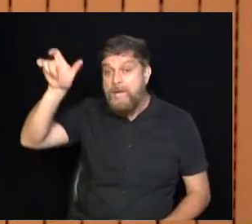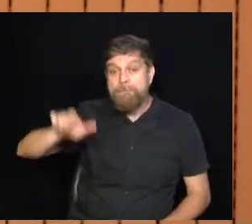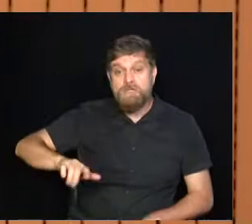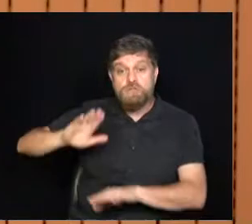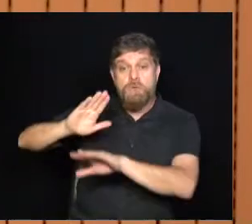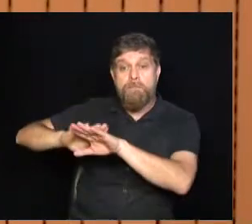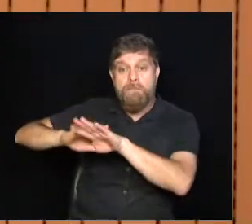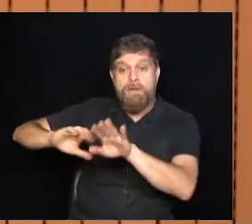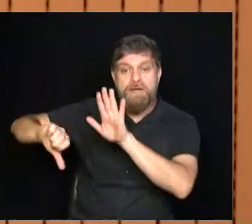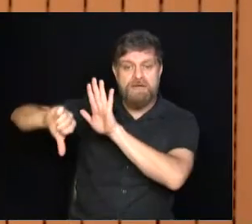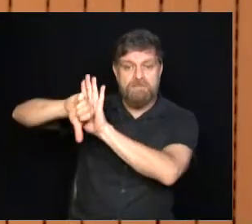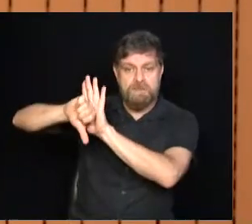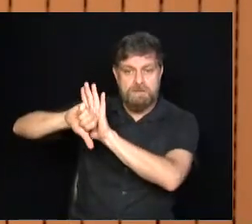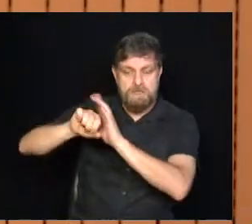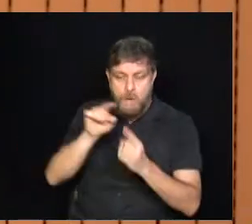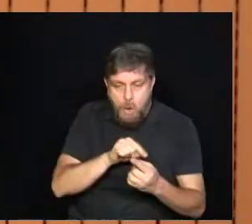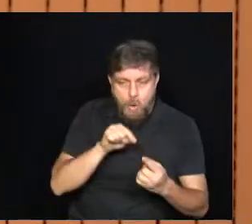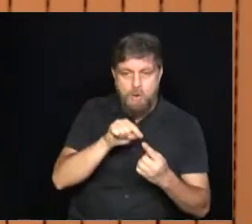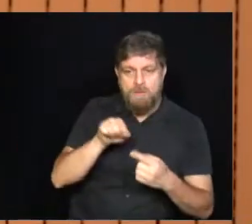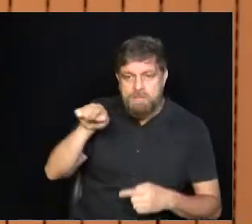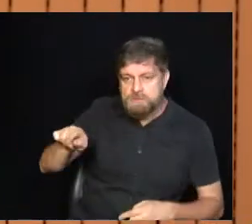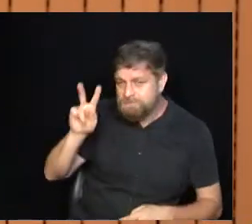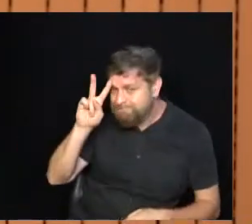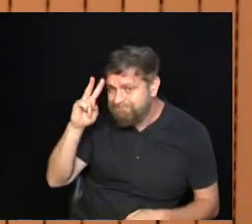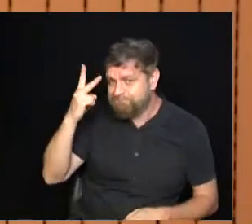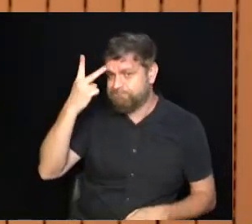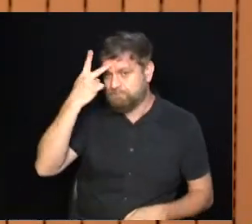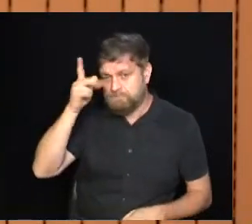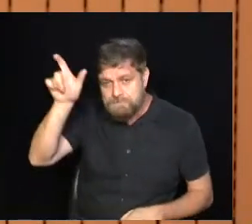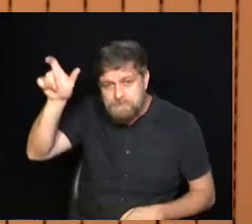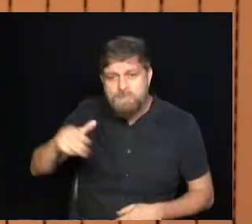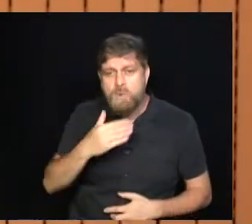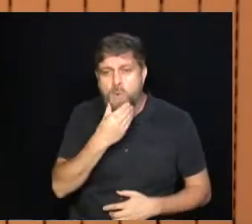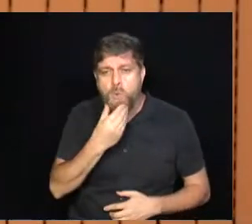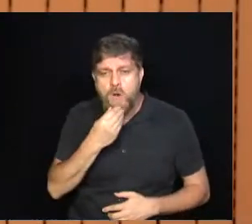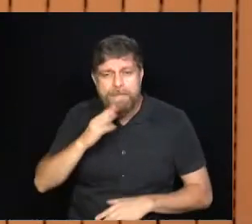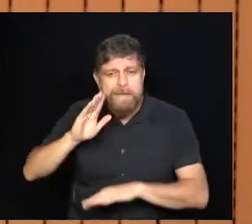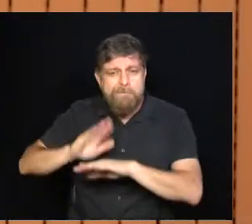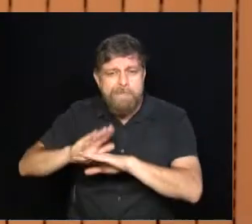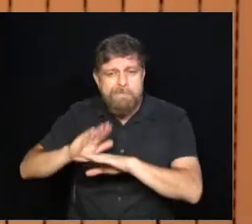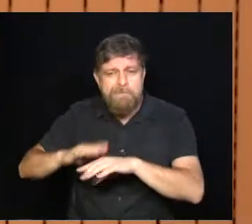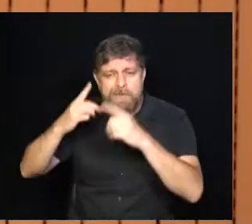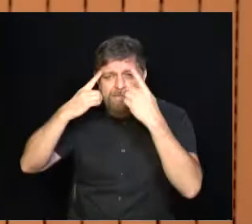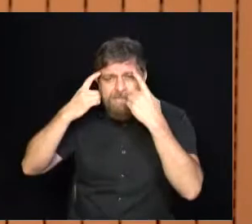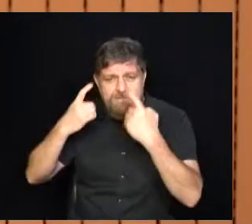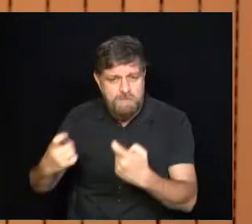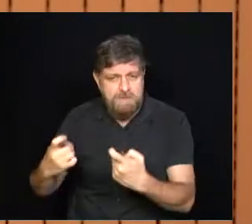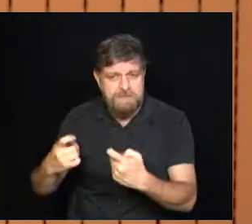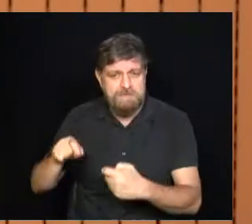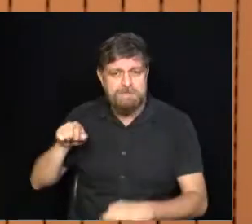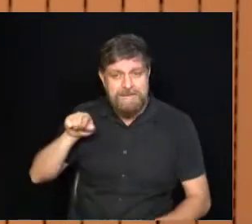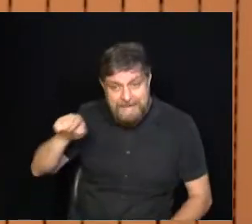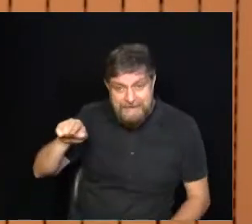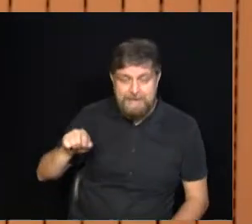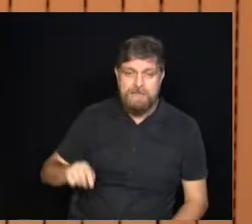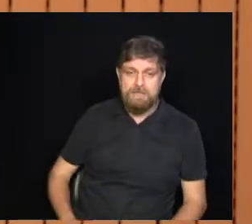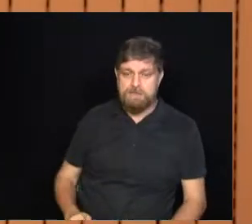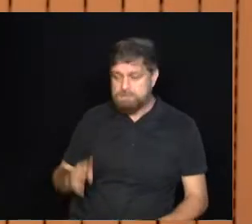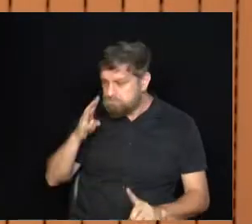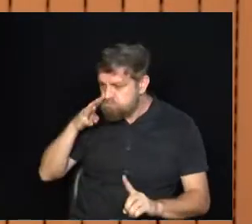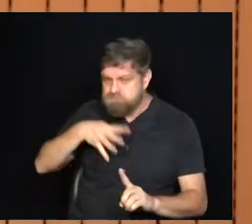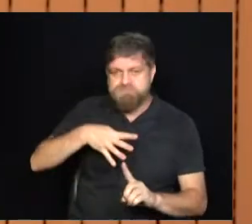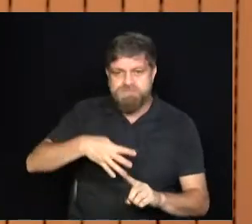de reeducação para esse cara que comete a violência contra essa